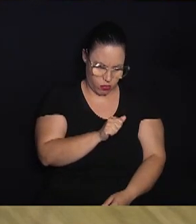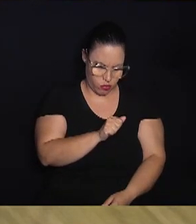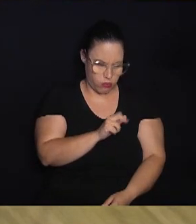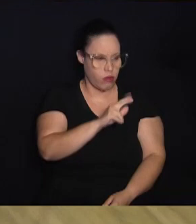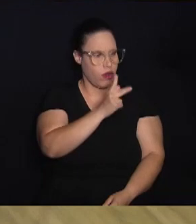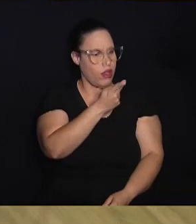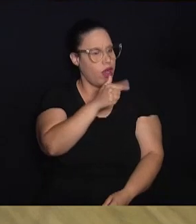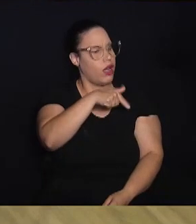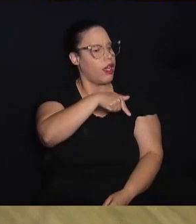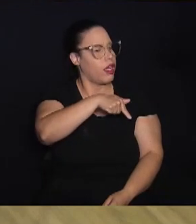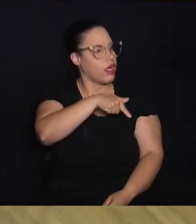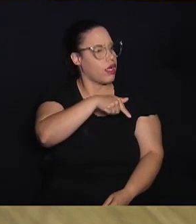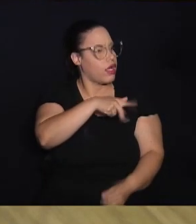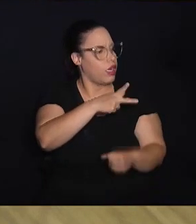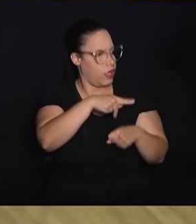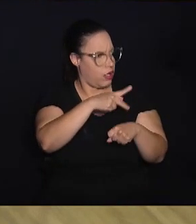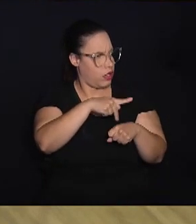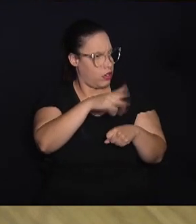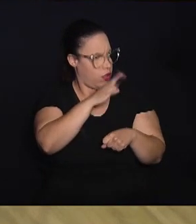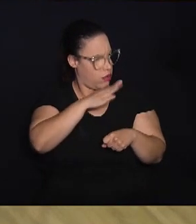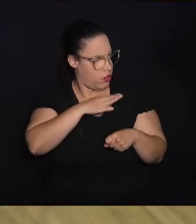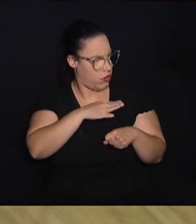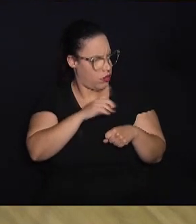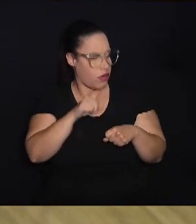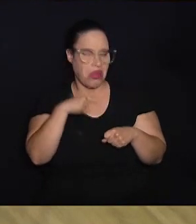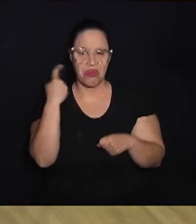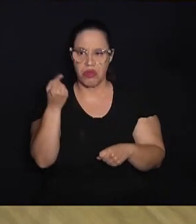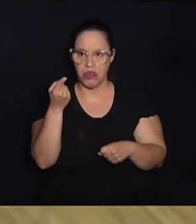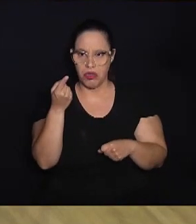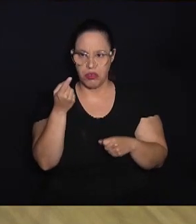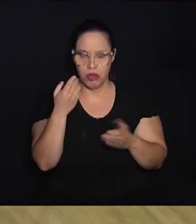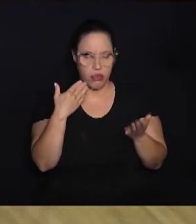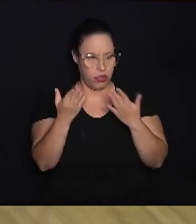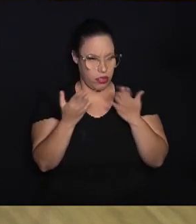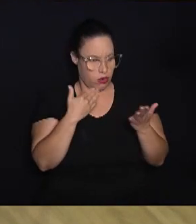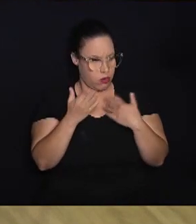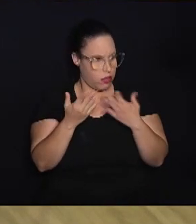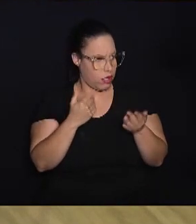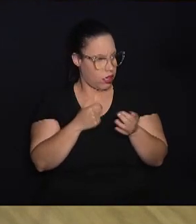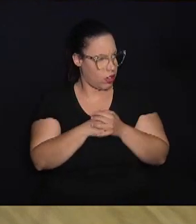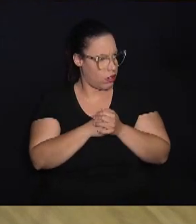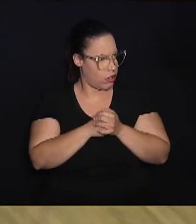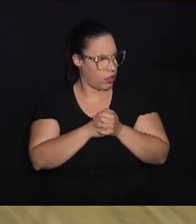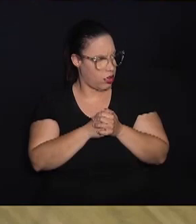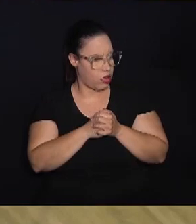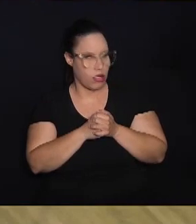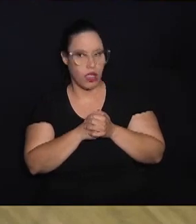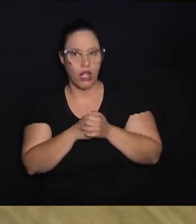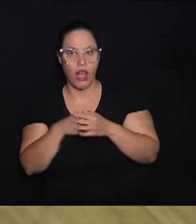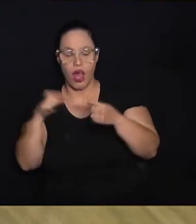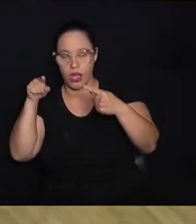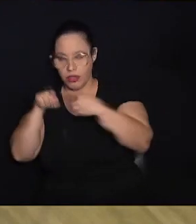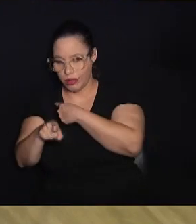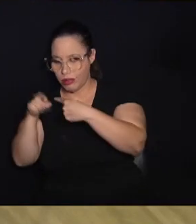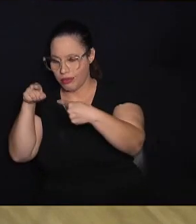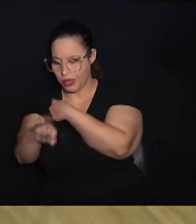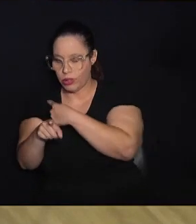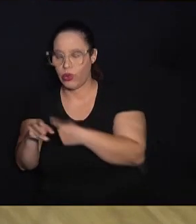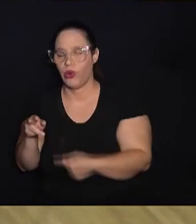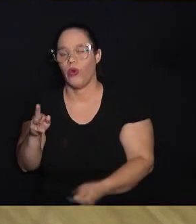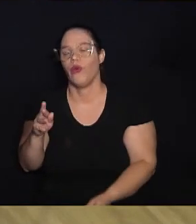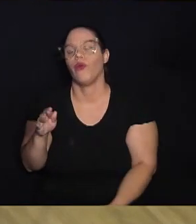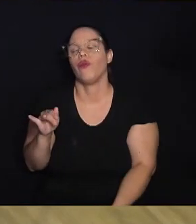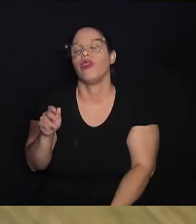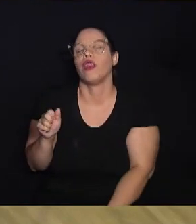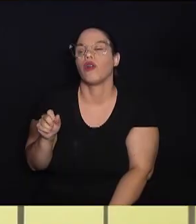Nacional mas não tem tanto em comparação aos outros lugares do mundo né é a gente tá indo com contracorrente contraente